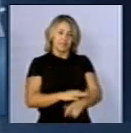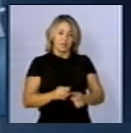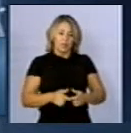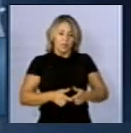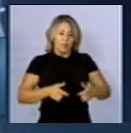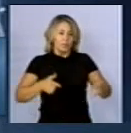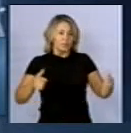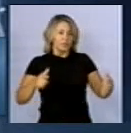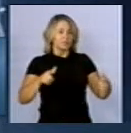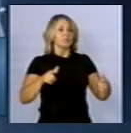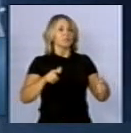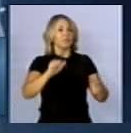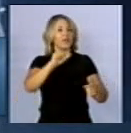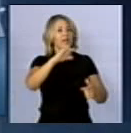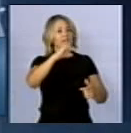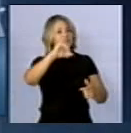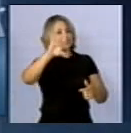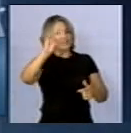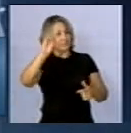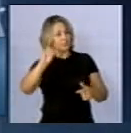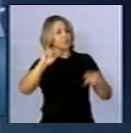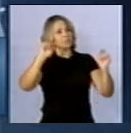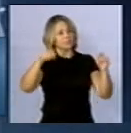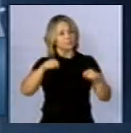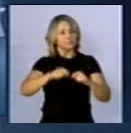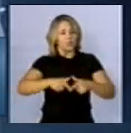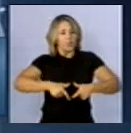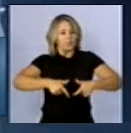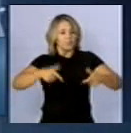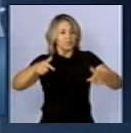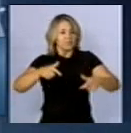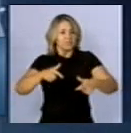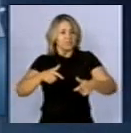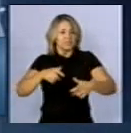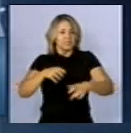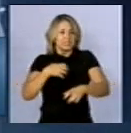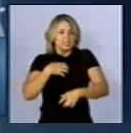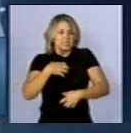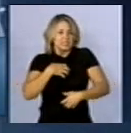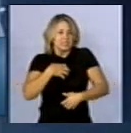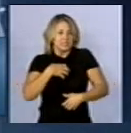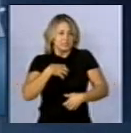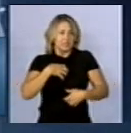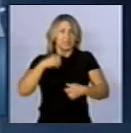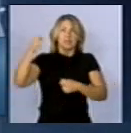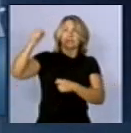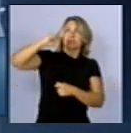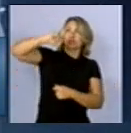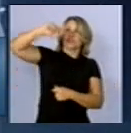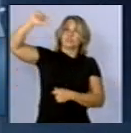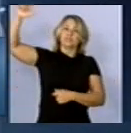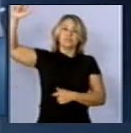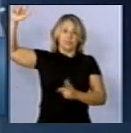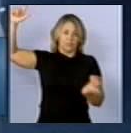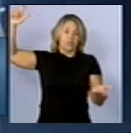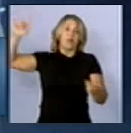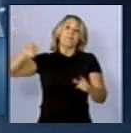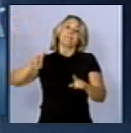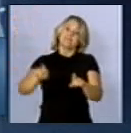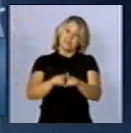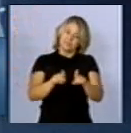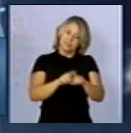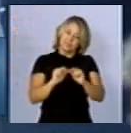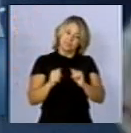aumento do ácido láctico pode aumentar por sua vez a sensibilidade aos raios ultravioletas solares por outro